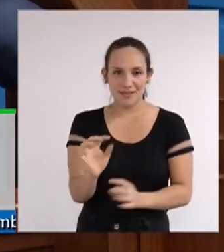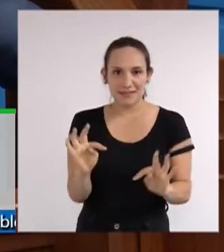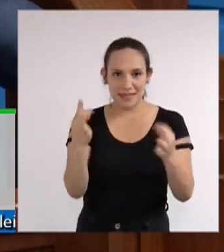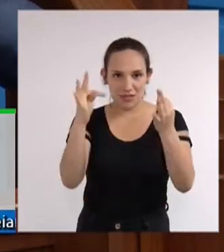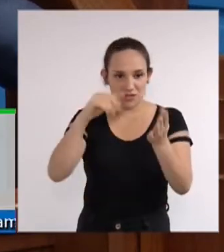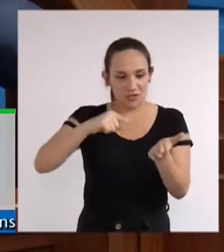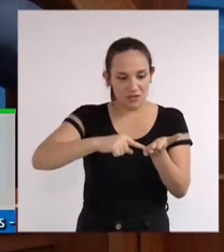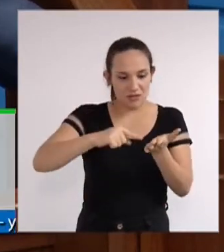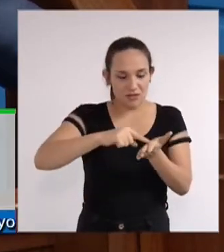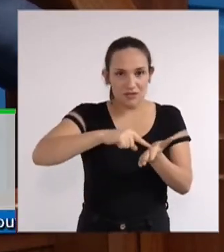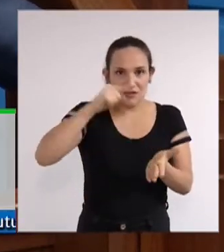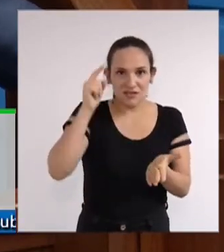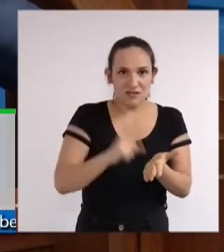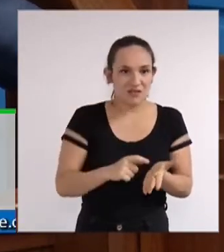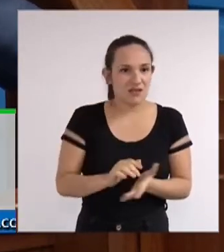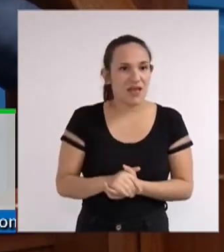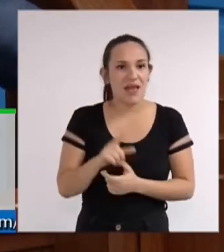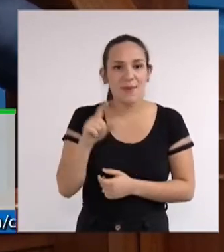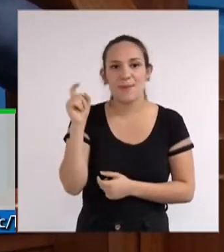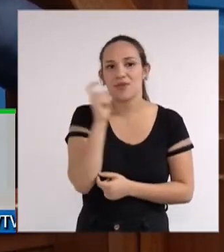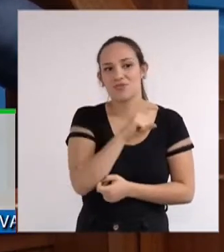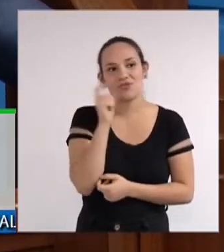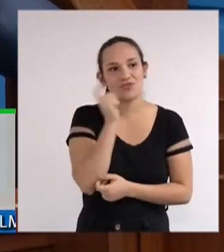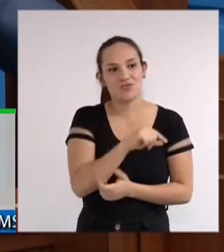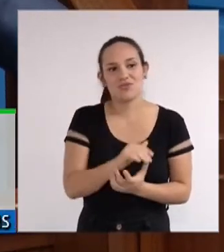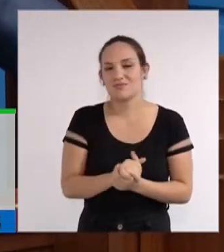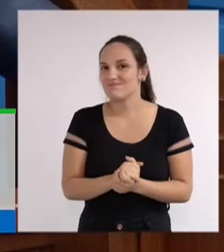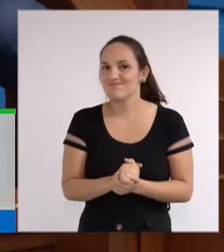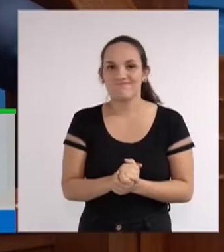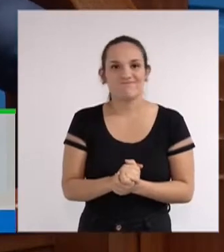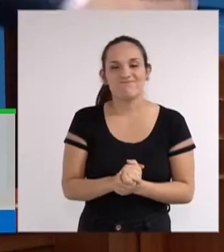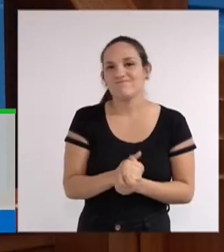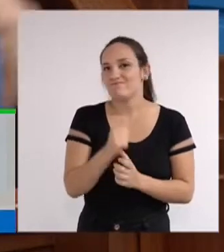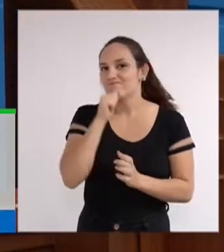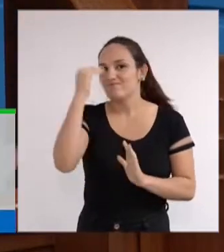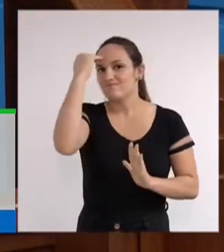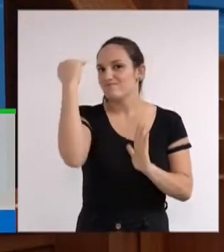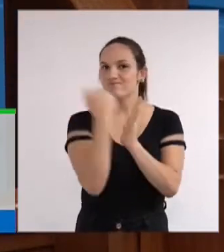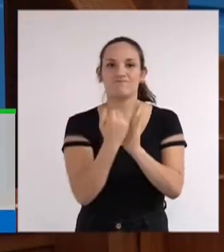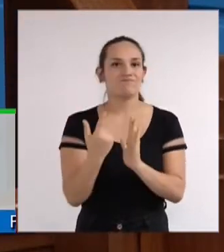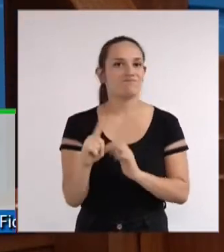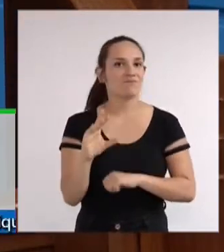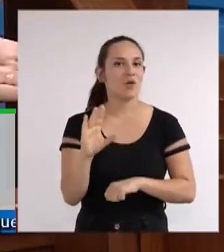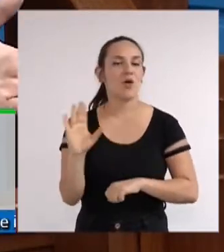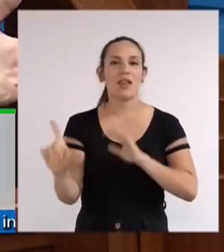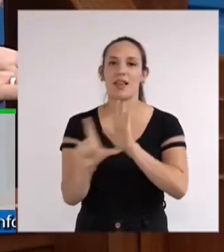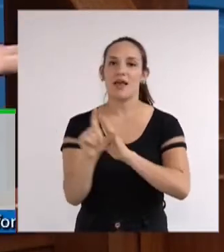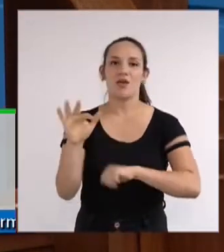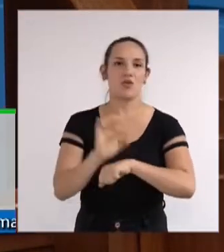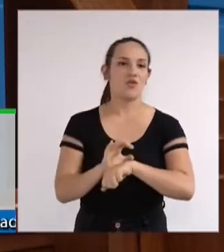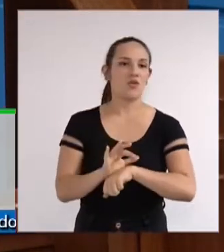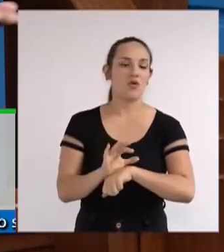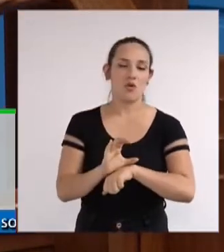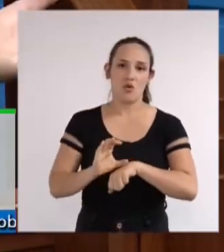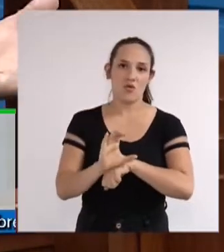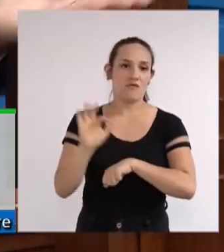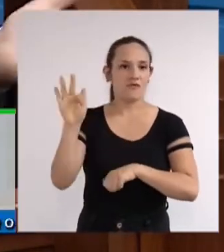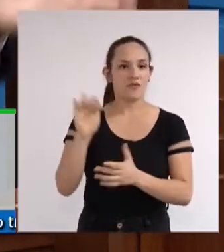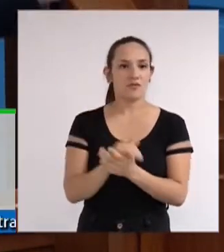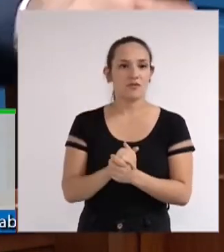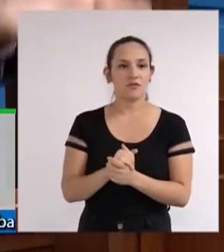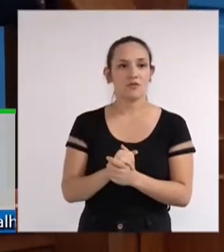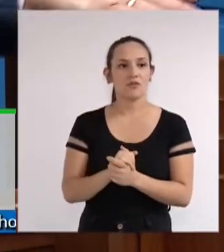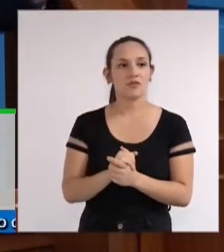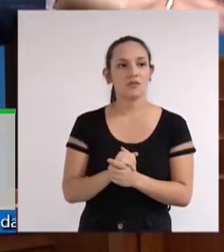Ela não tem tecnologia para cumprir o processo eleitoral respeitando os princípios constitucionais. Não tem. Porque o sigilo é só no exercício